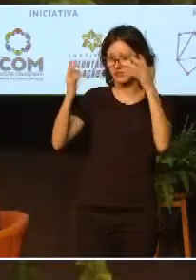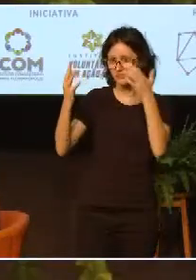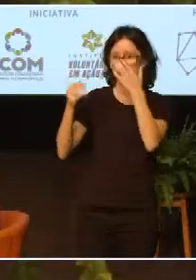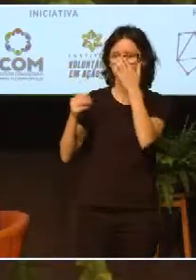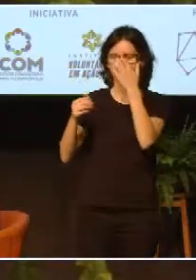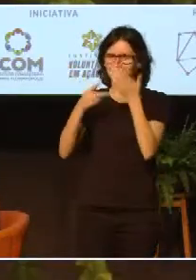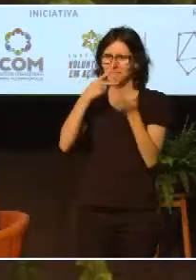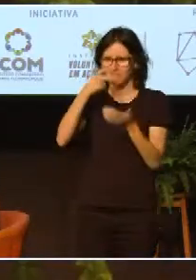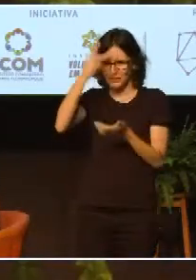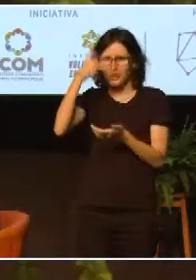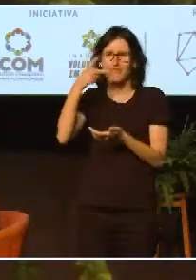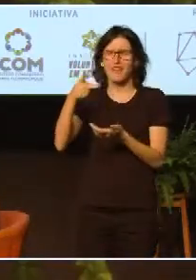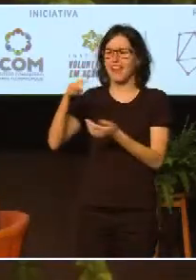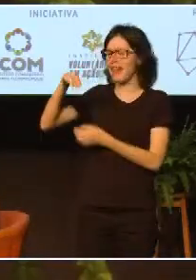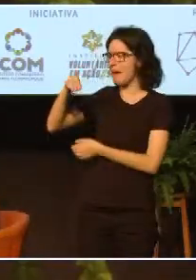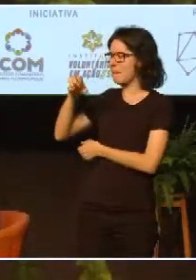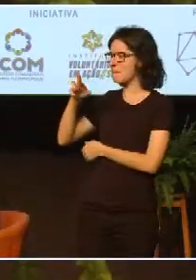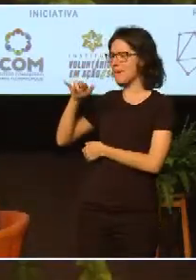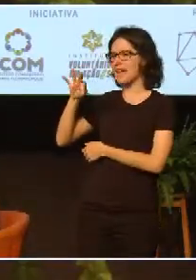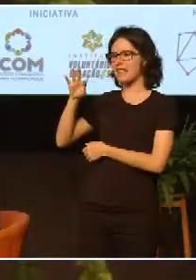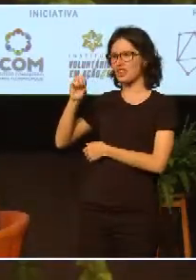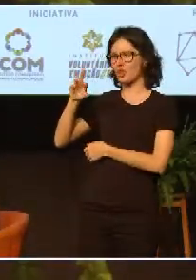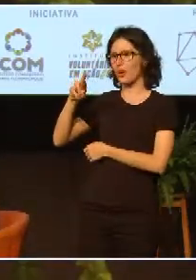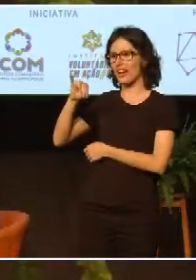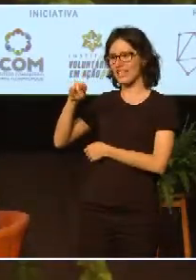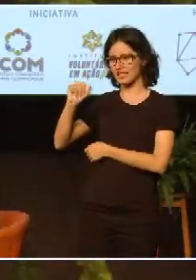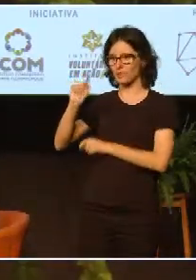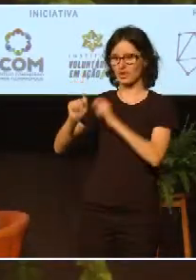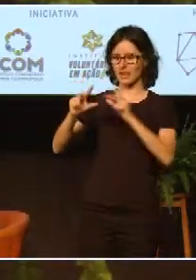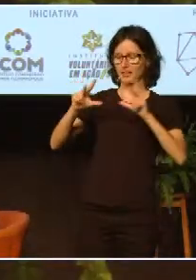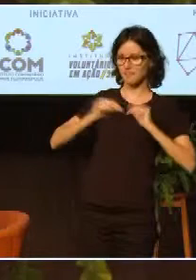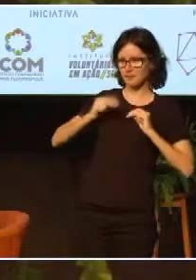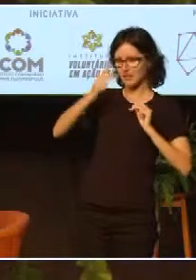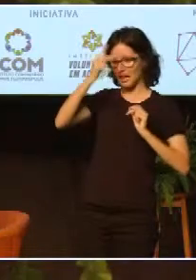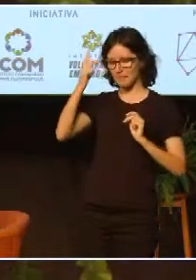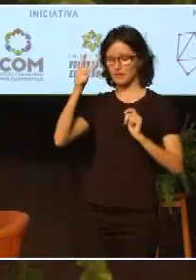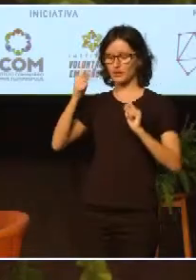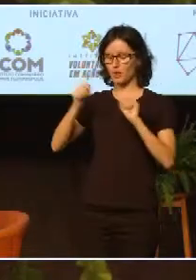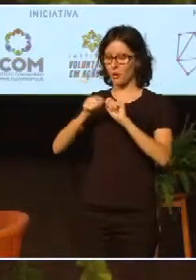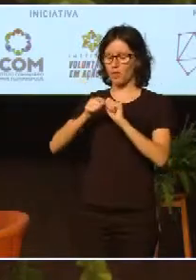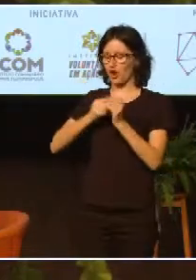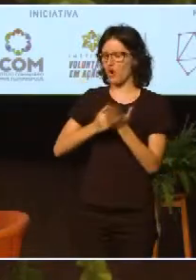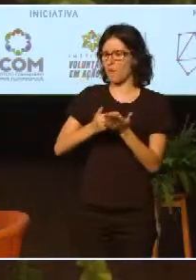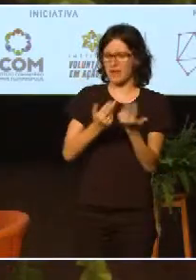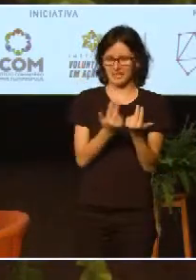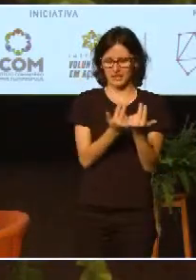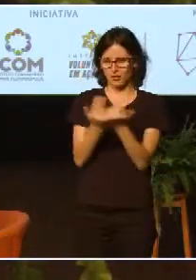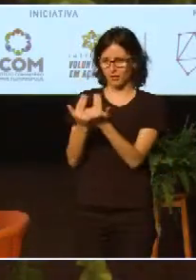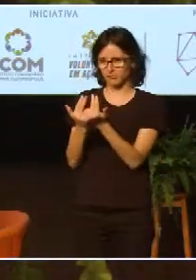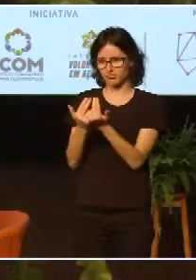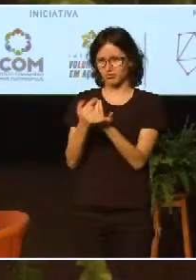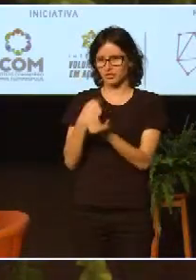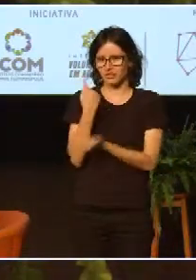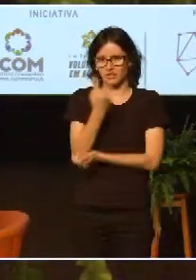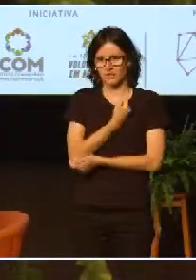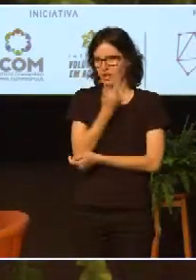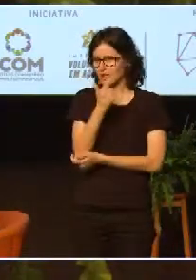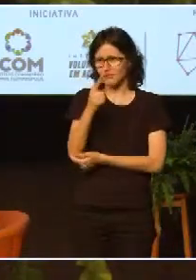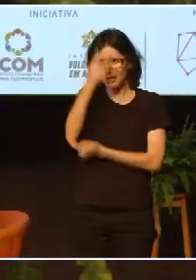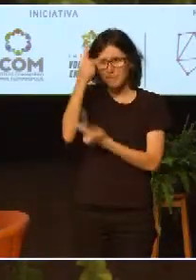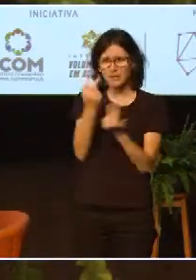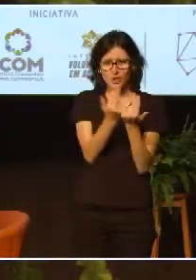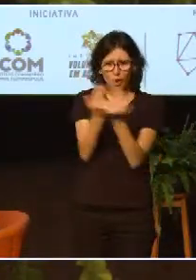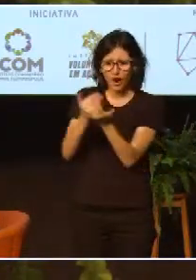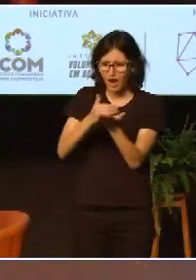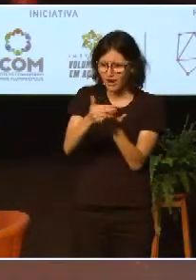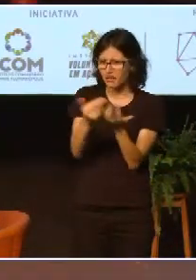né? Meritocracia pressupõe que as pessoas partem do mesmo lugar. E nós não temos hoje as pessoas